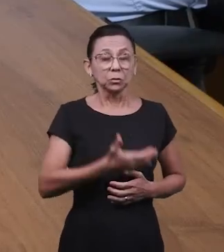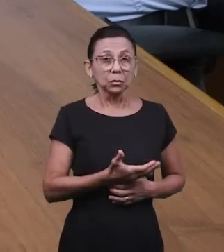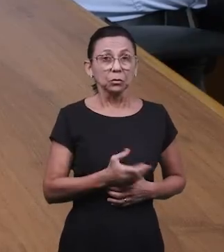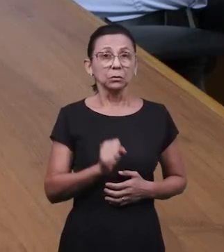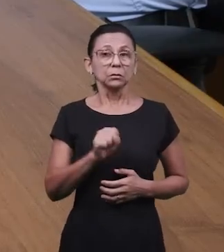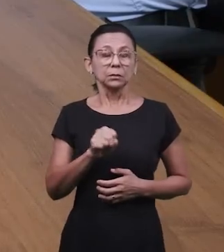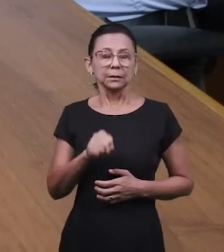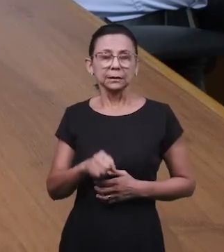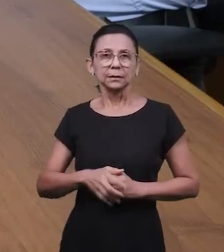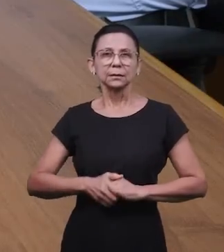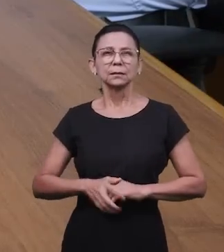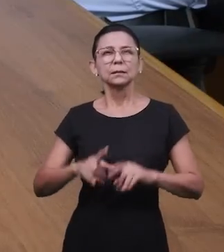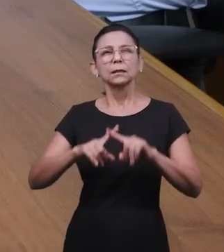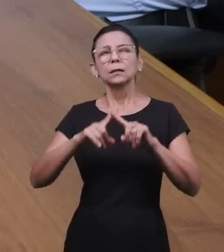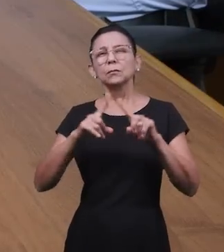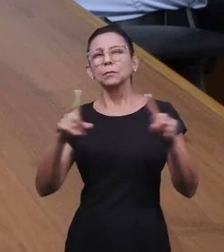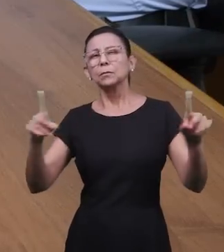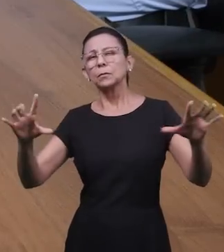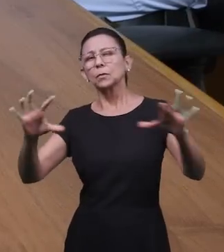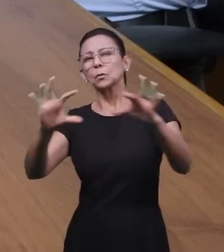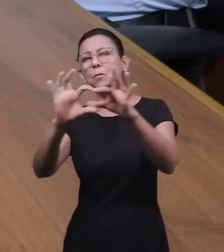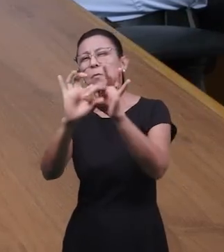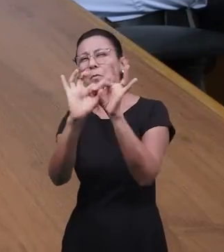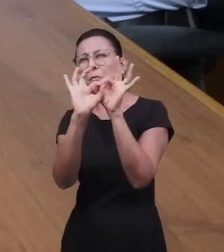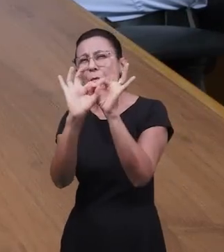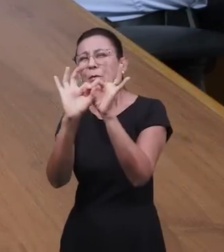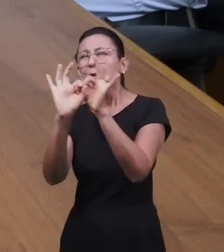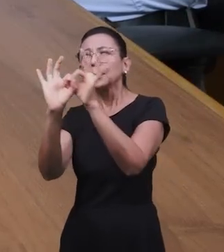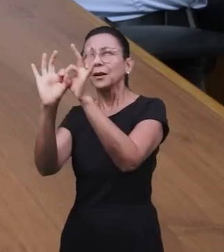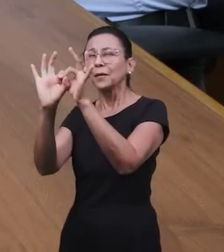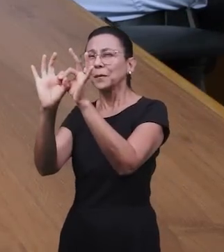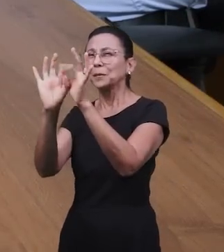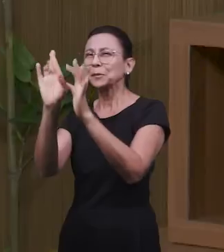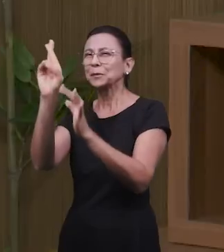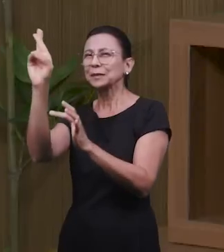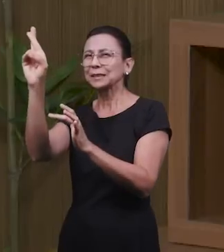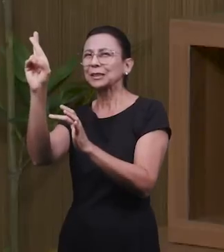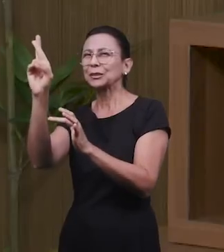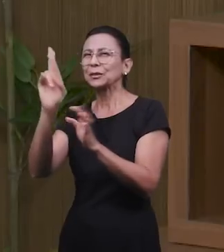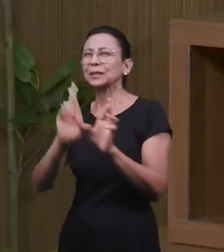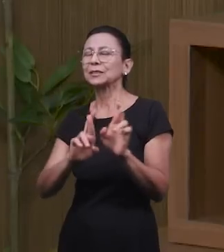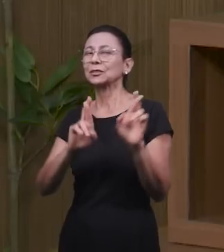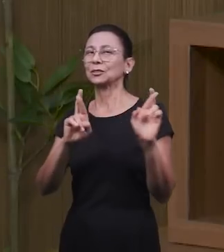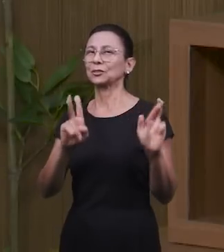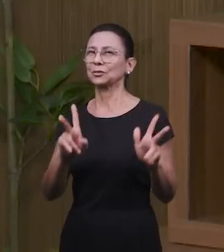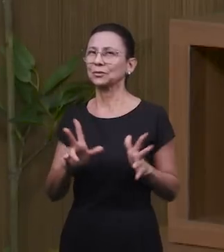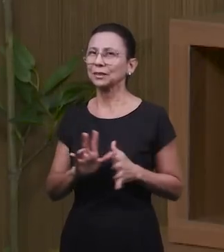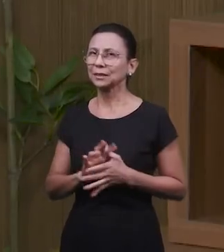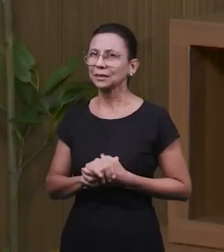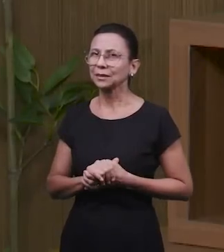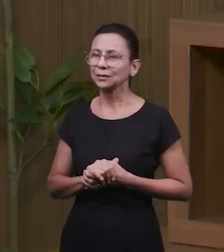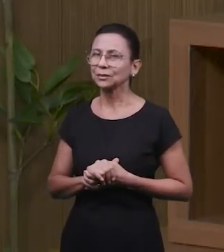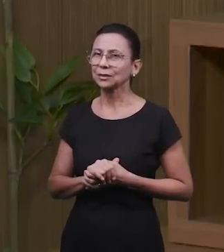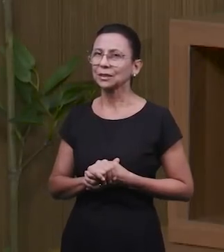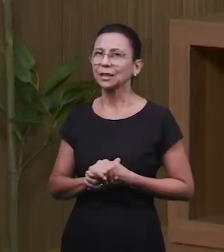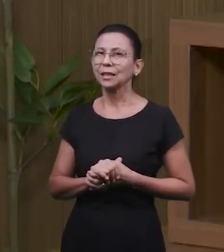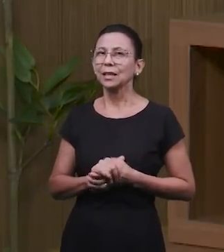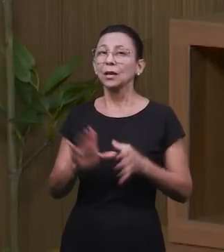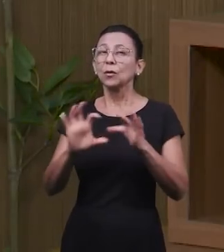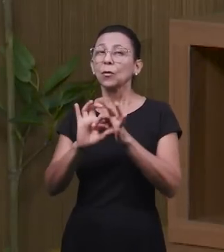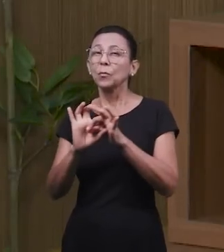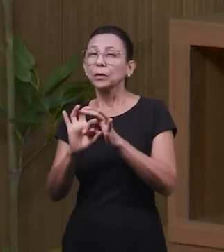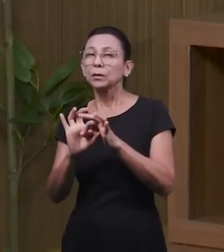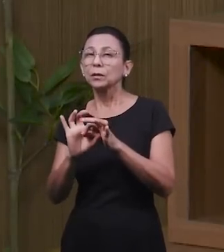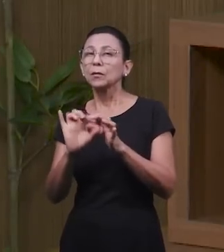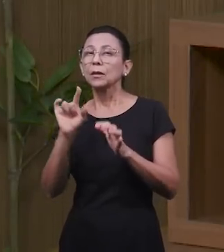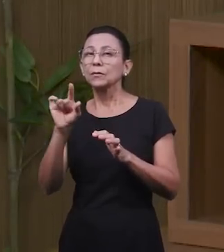comunhão, porque é você poder ouvir a voz de Jesus, é você poder ter sua vida dirigida por Ele,